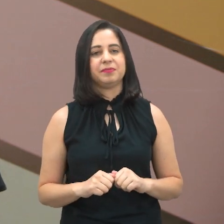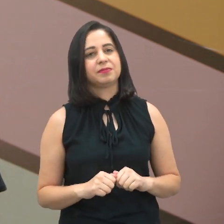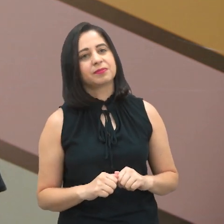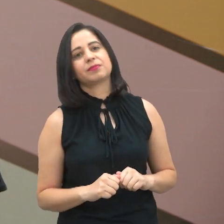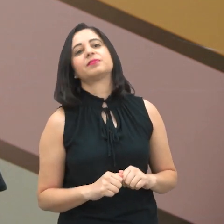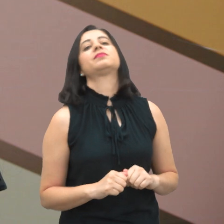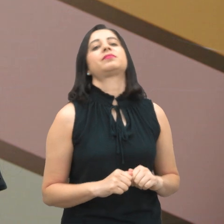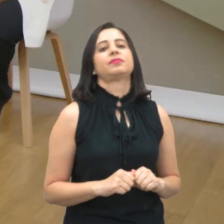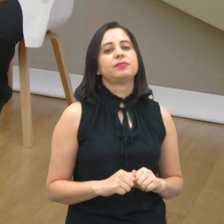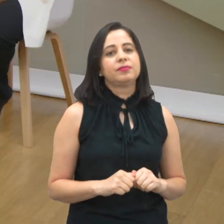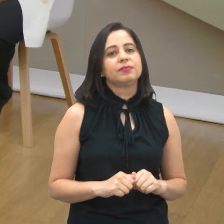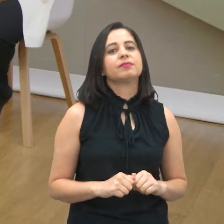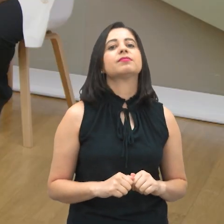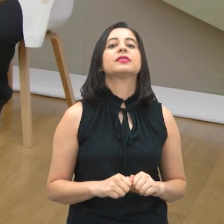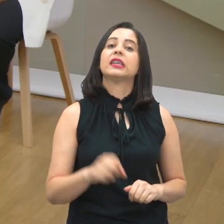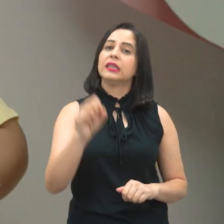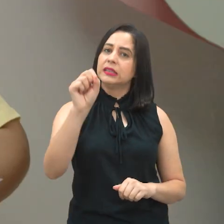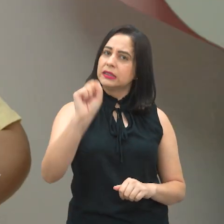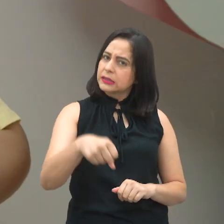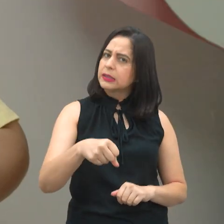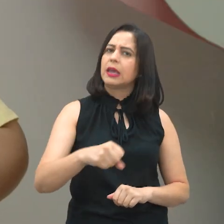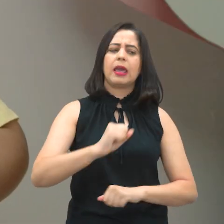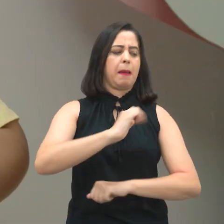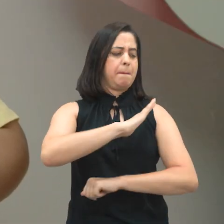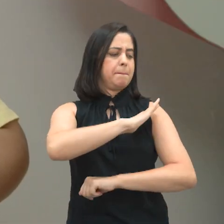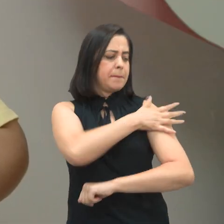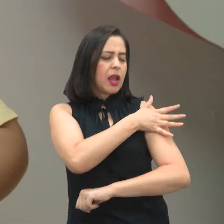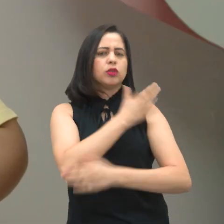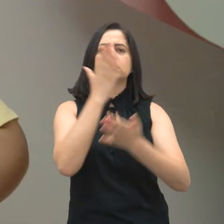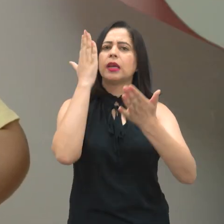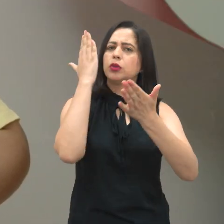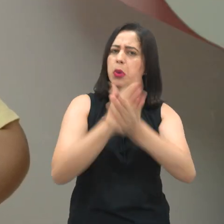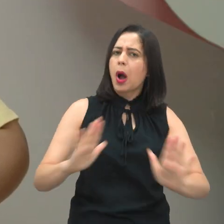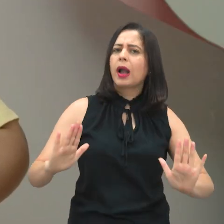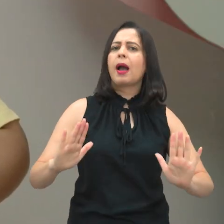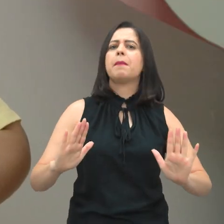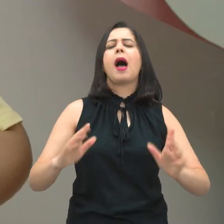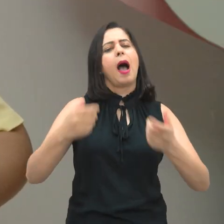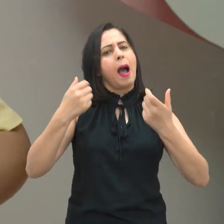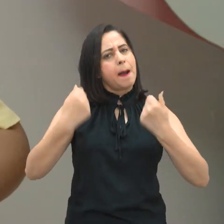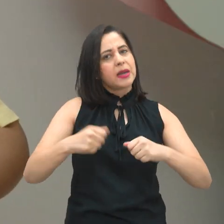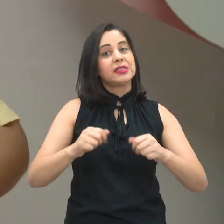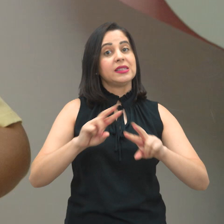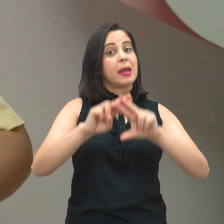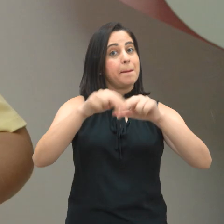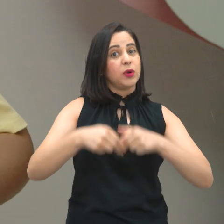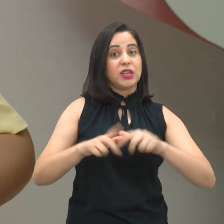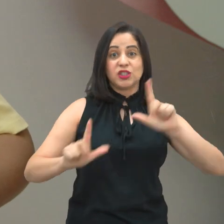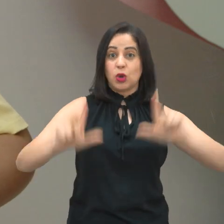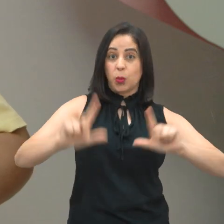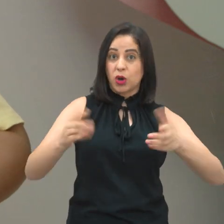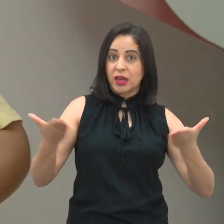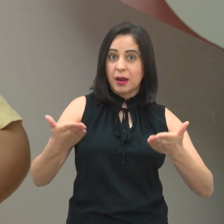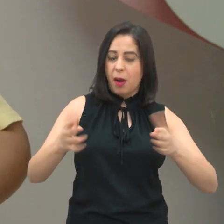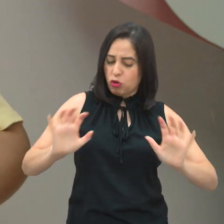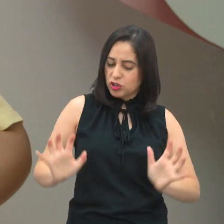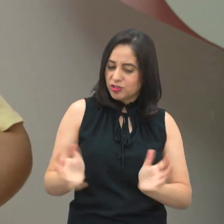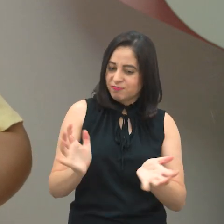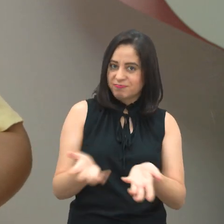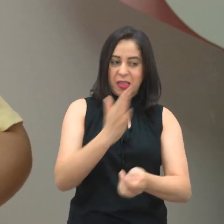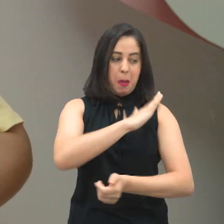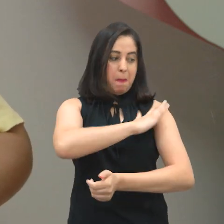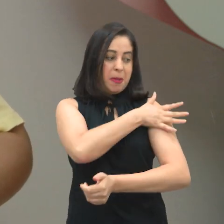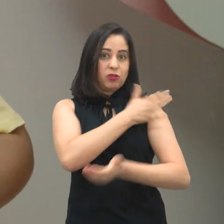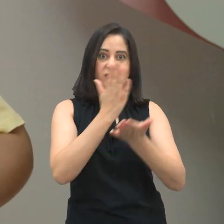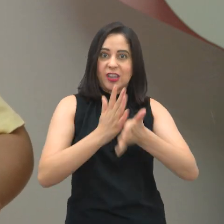HIV. E é justamente acabar com essa discriminação e com esse preconceito o objetivo do programa de hoje. Olha só,